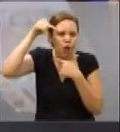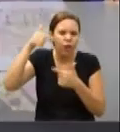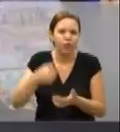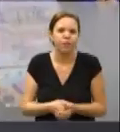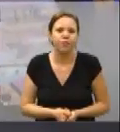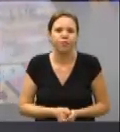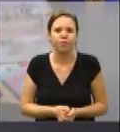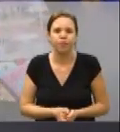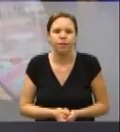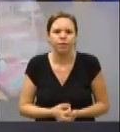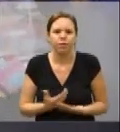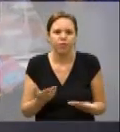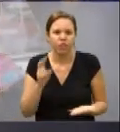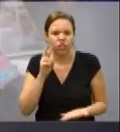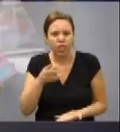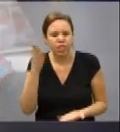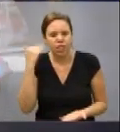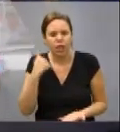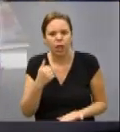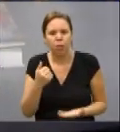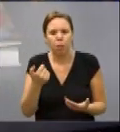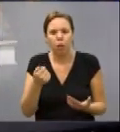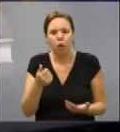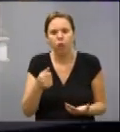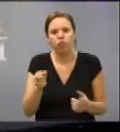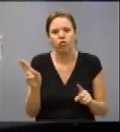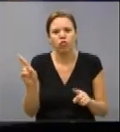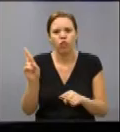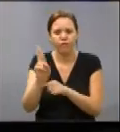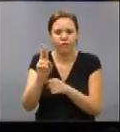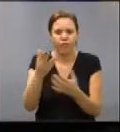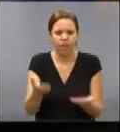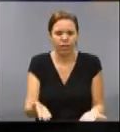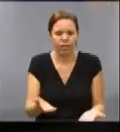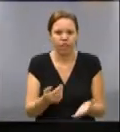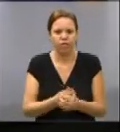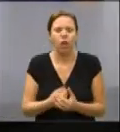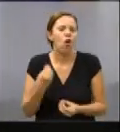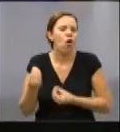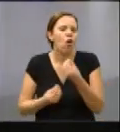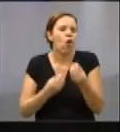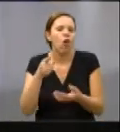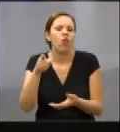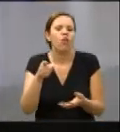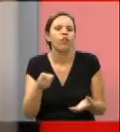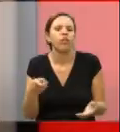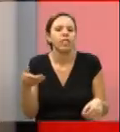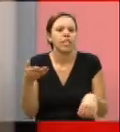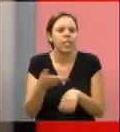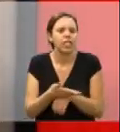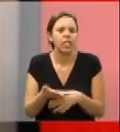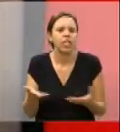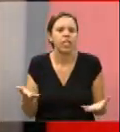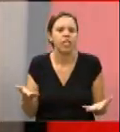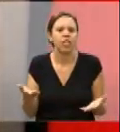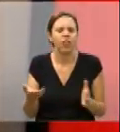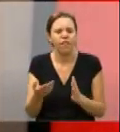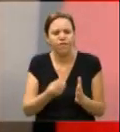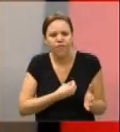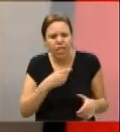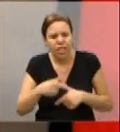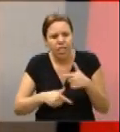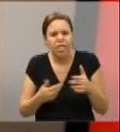personagens. Bom, a gente já sabe então um pouco das suas referências. E como é que você então entrou no mundo dos mangás?